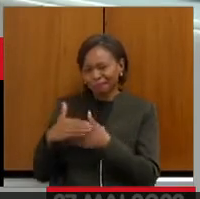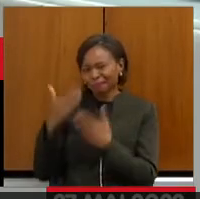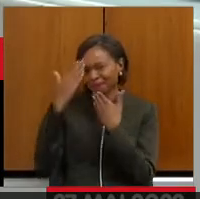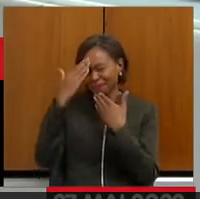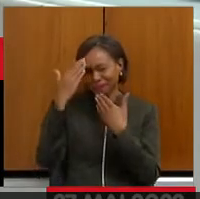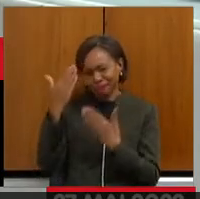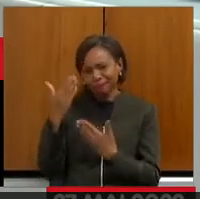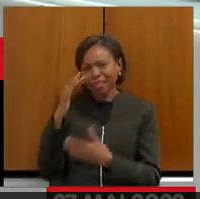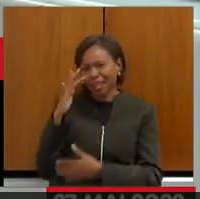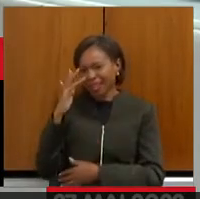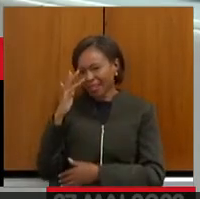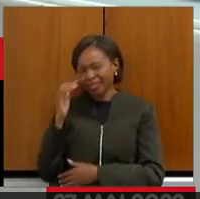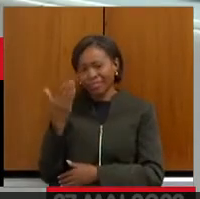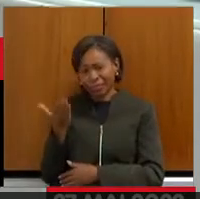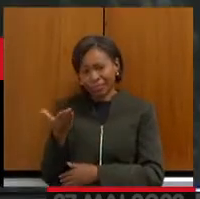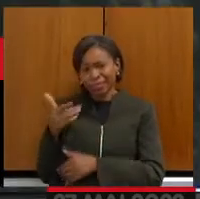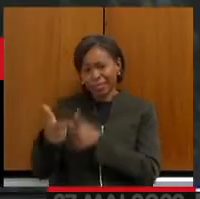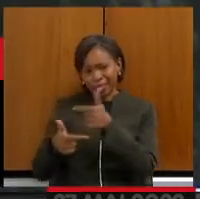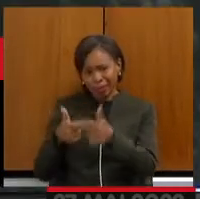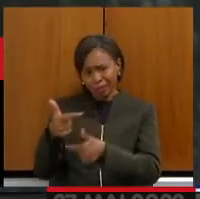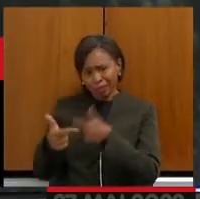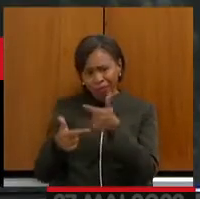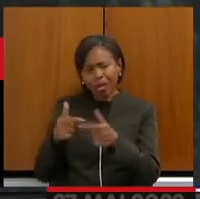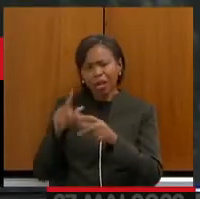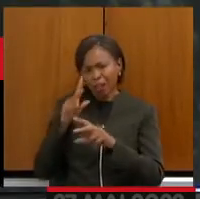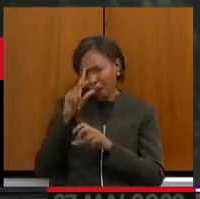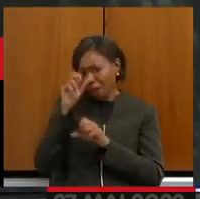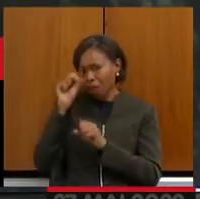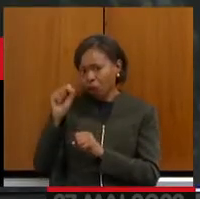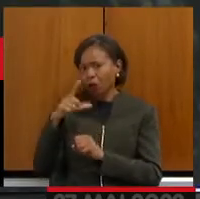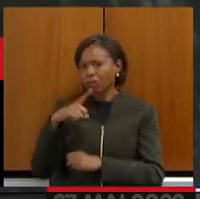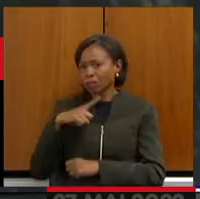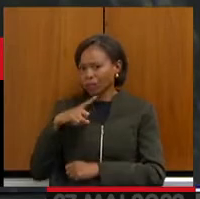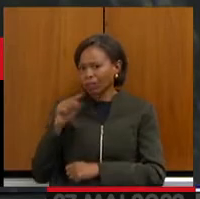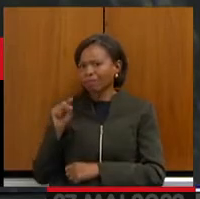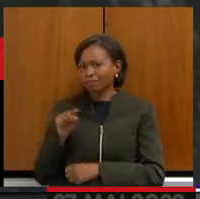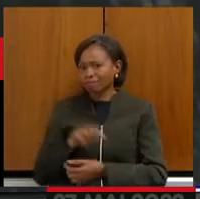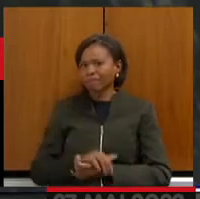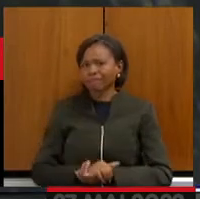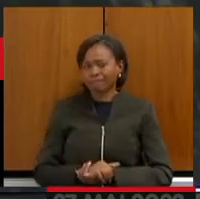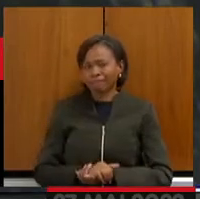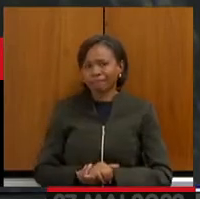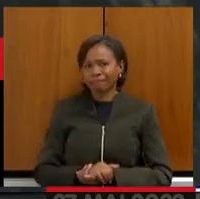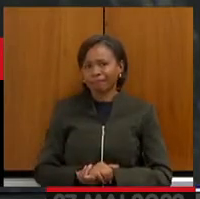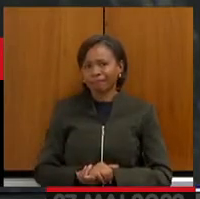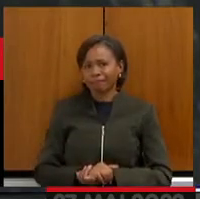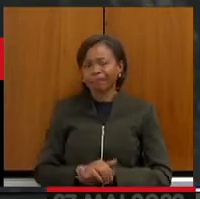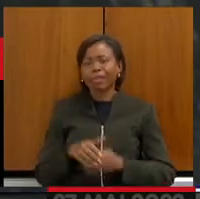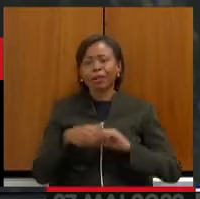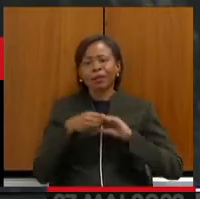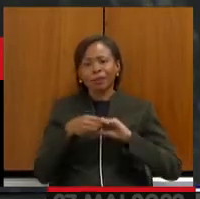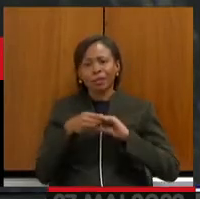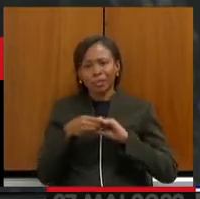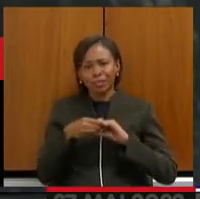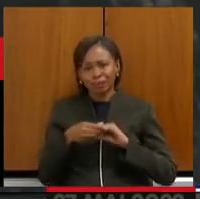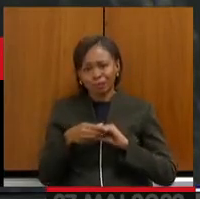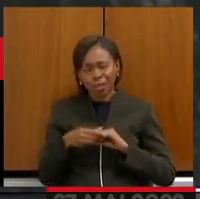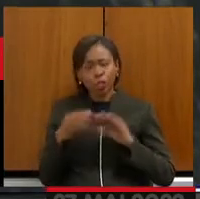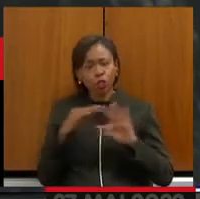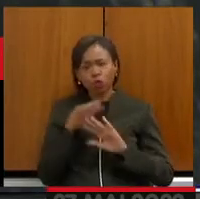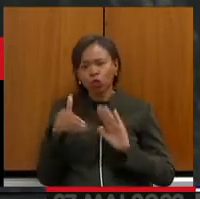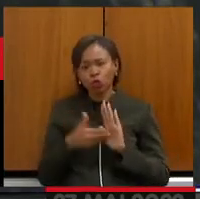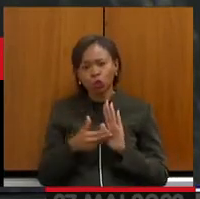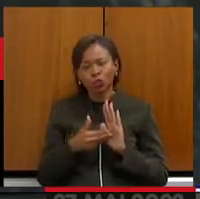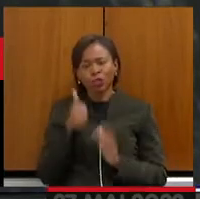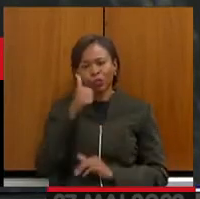e admiração pelo trabalho que faz pela força que tem né eu cumprimento também né a todas